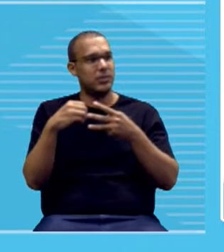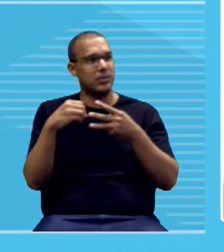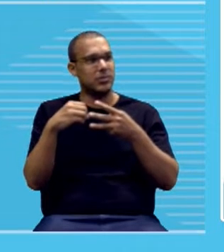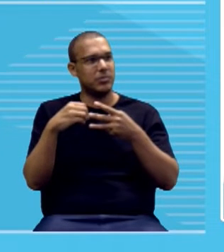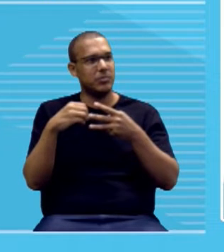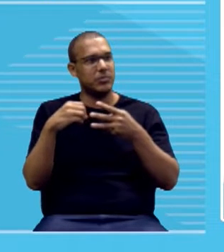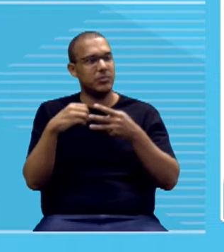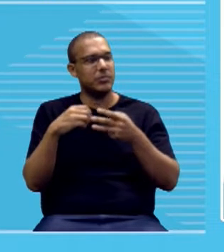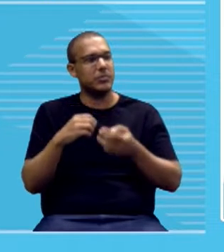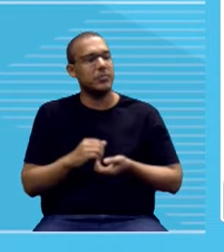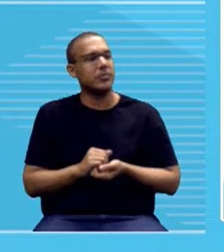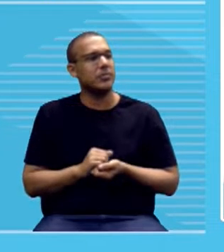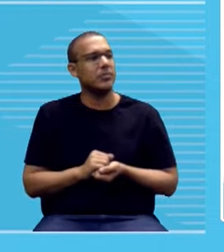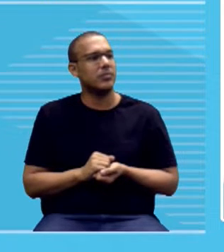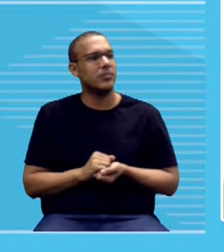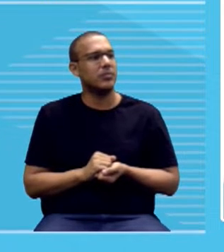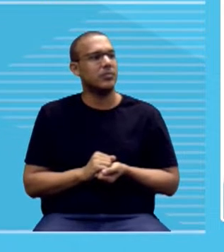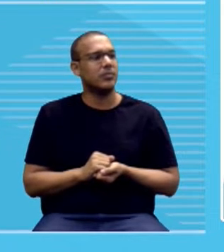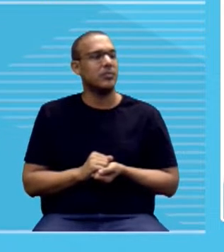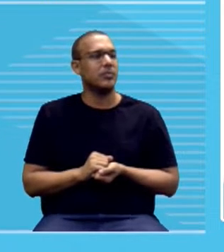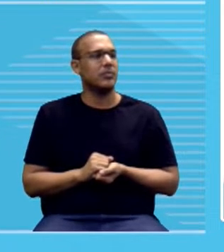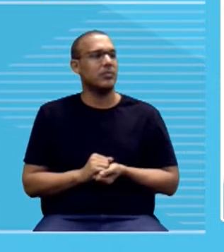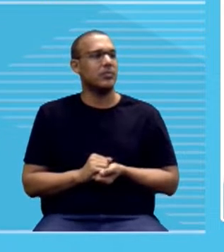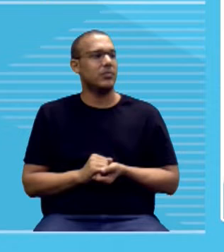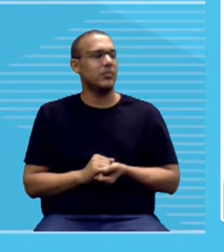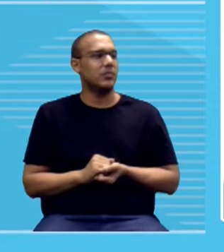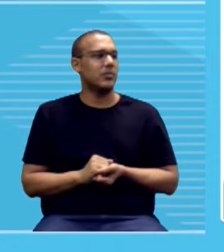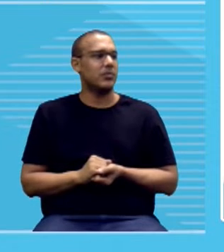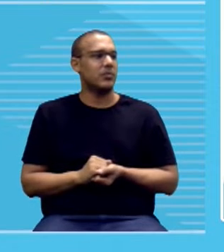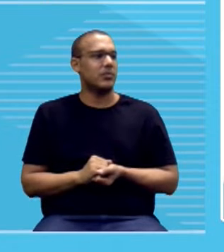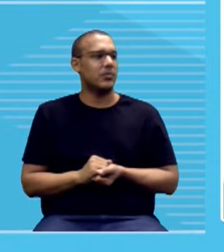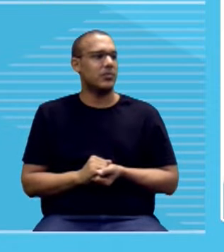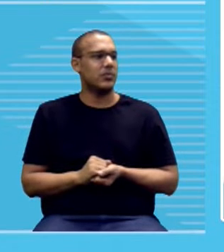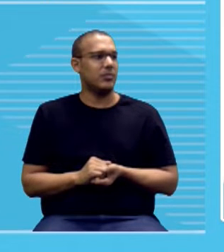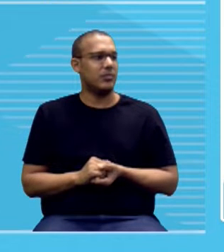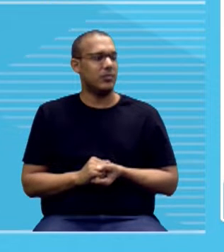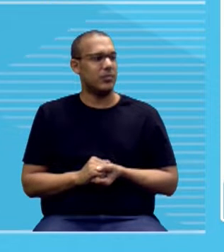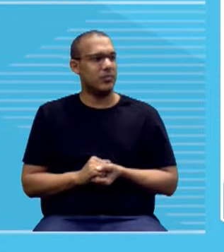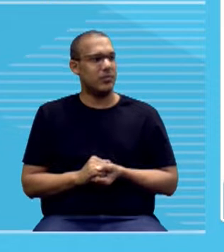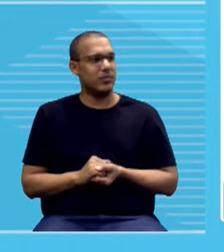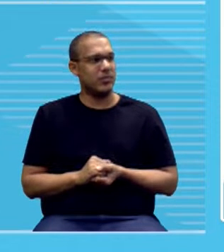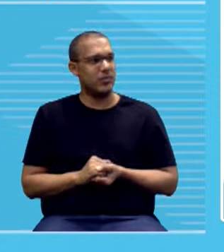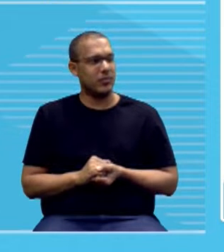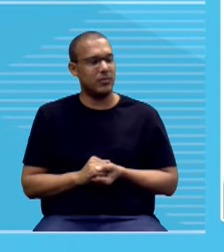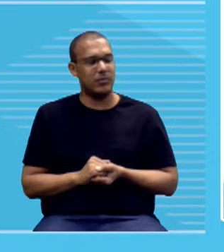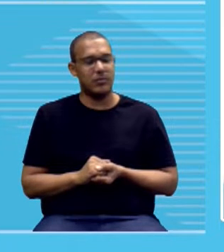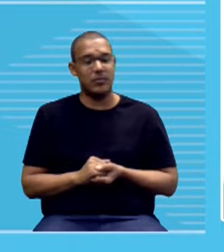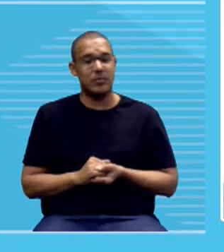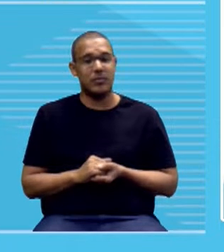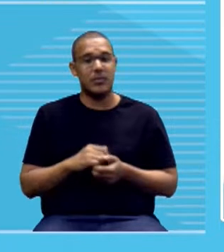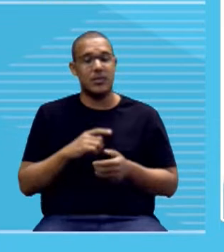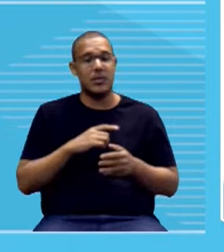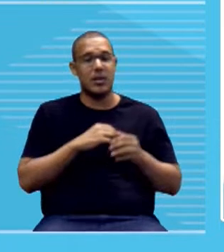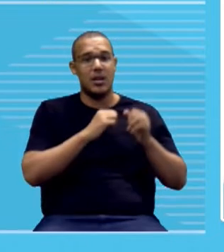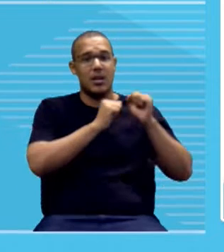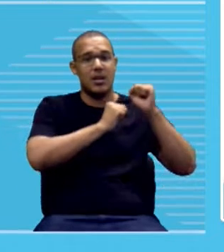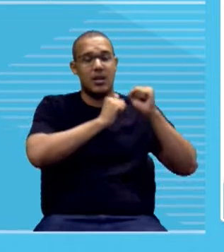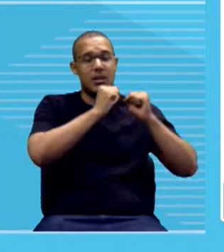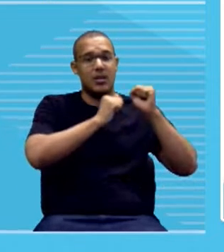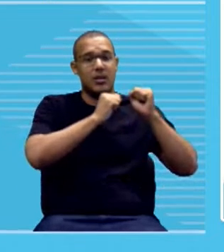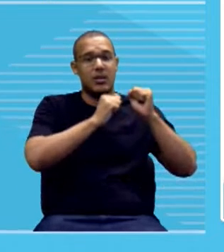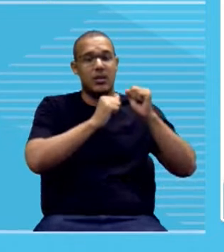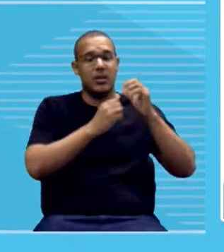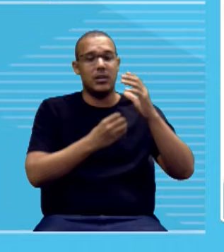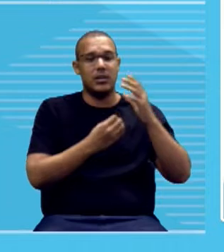Deixa eu só apagar bem aqui para a gente poder fazer de novo. Só um segundo. Pronto. Quando a gente tem uma usina normal, ela é